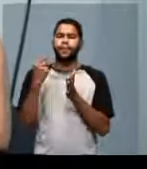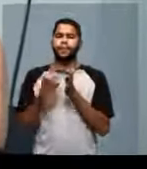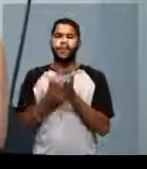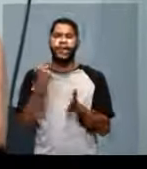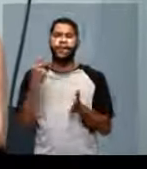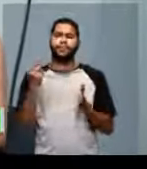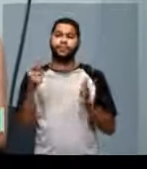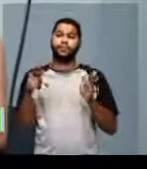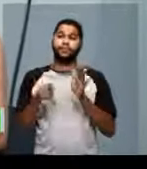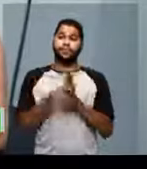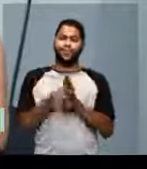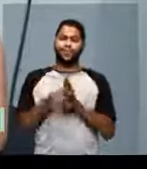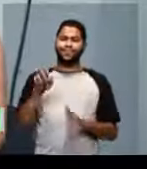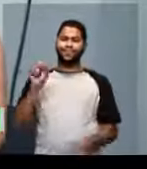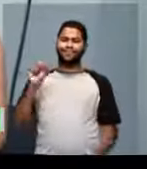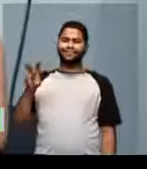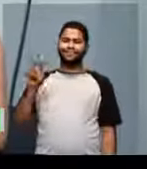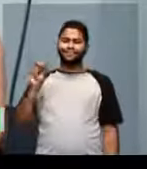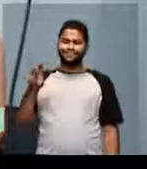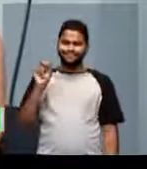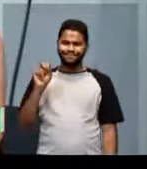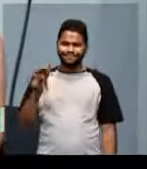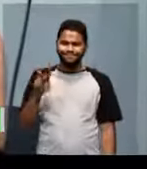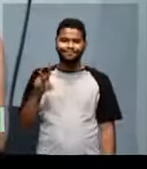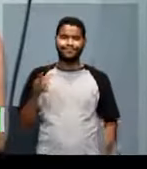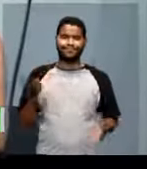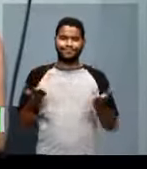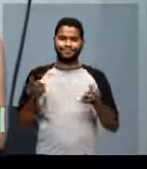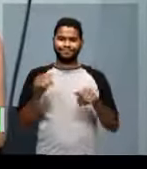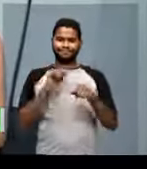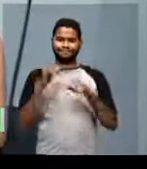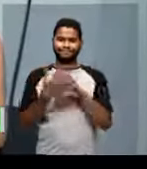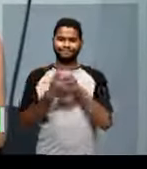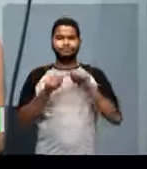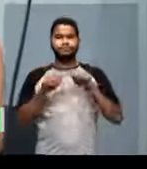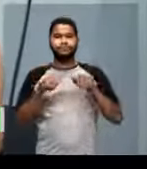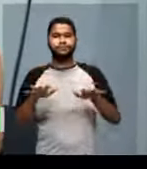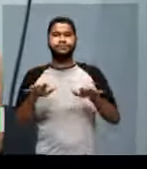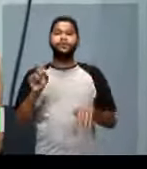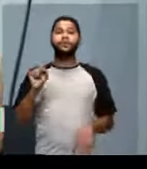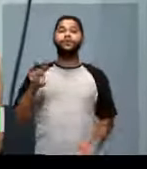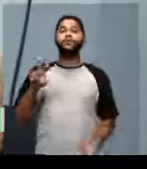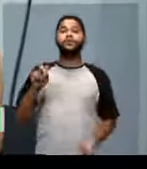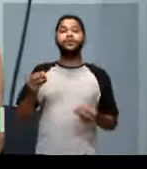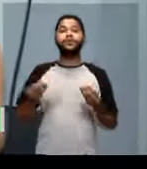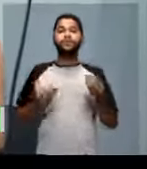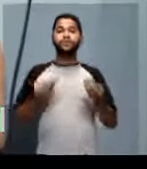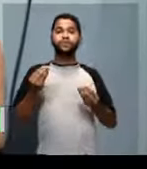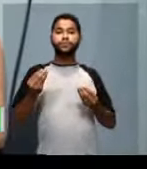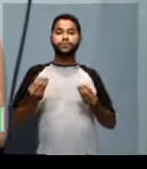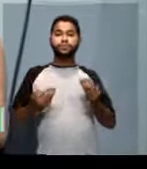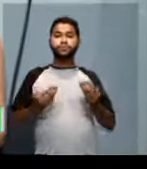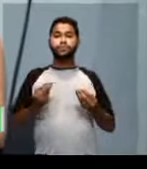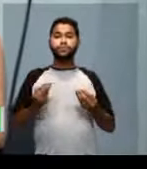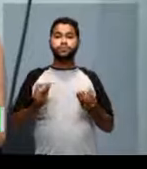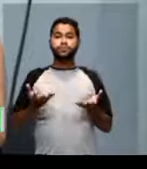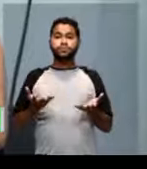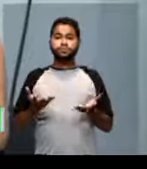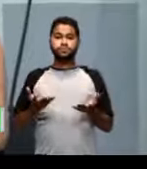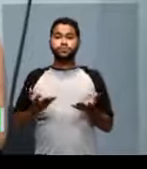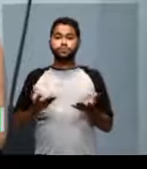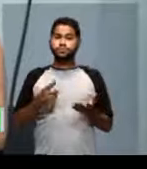existe aí a questão do vírus, né? Que a gente está aí vivendo nessa pandemia. E o vírus? Onde ficam os vírus, né? Porque os vírus não